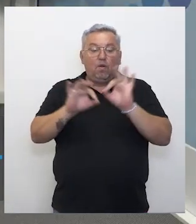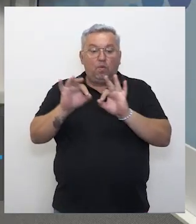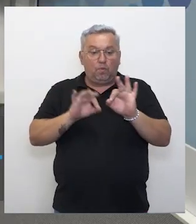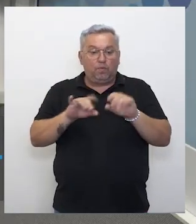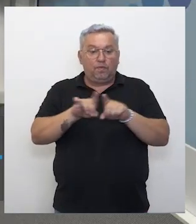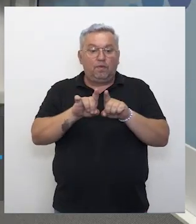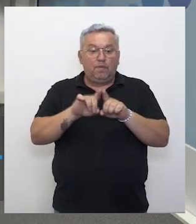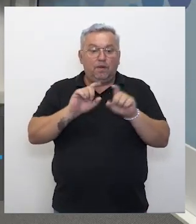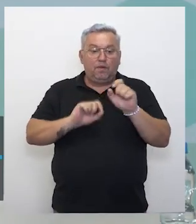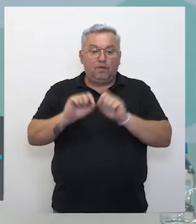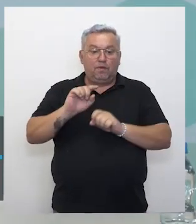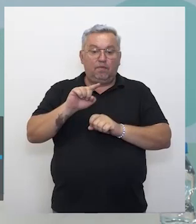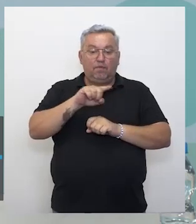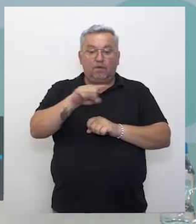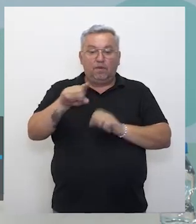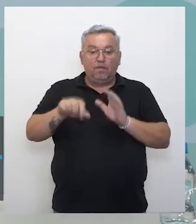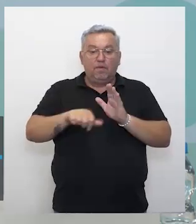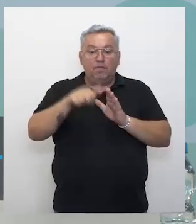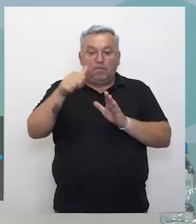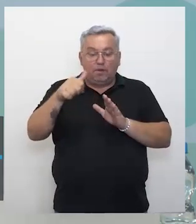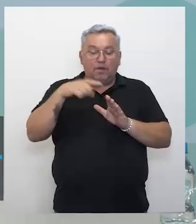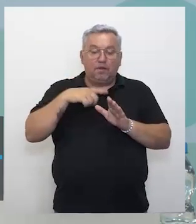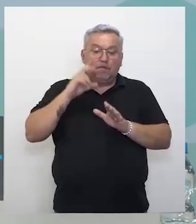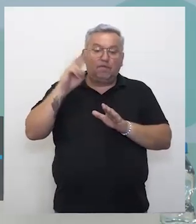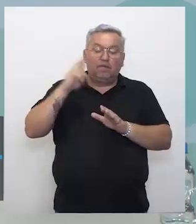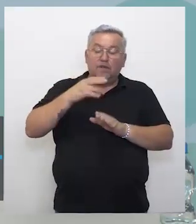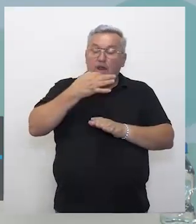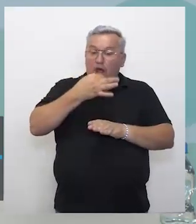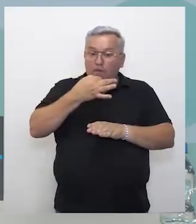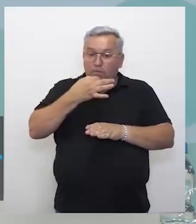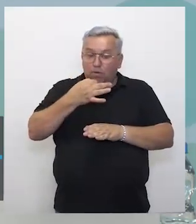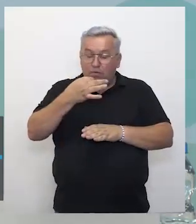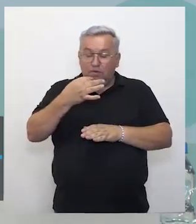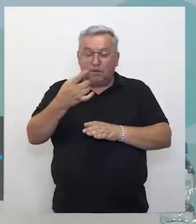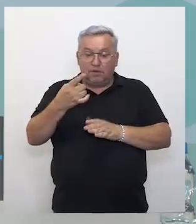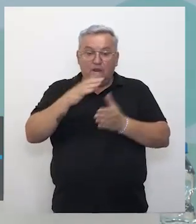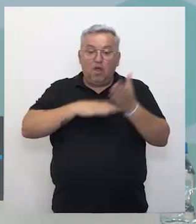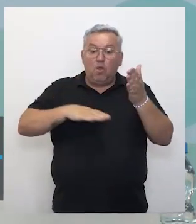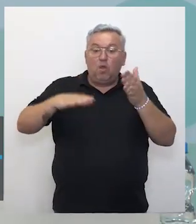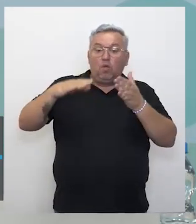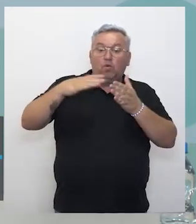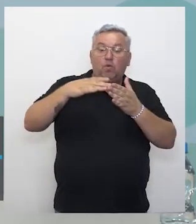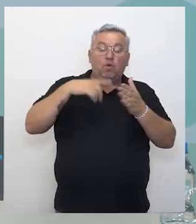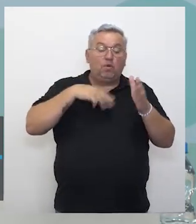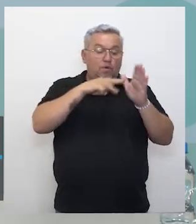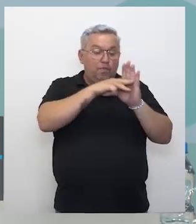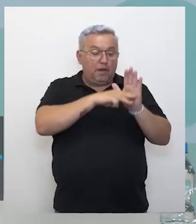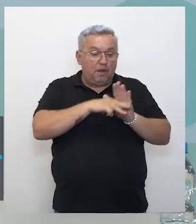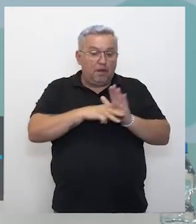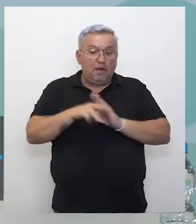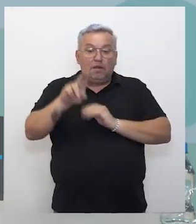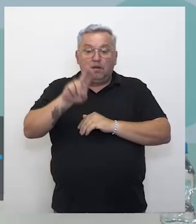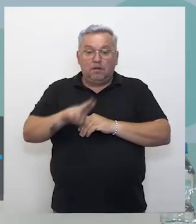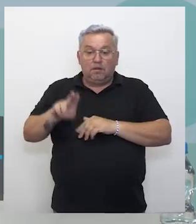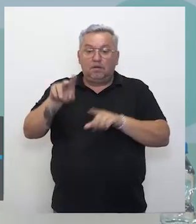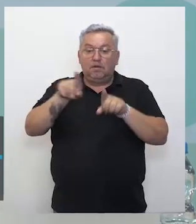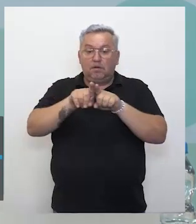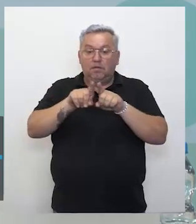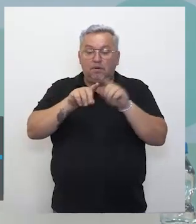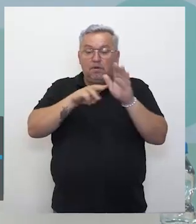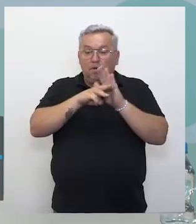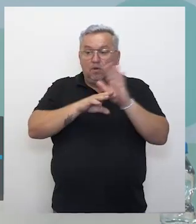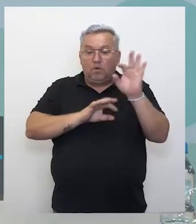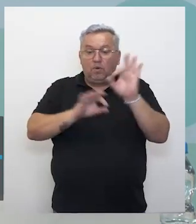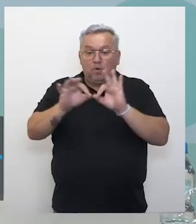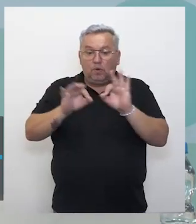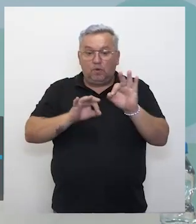então assim, você primeiro tem que ter ali a hipótese, você tem que ter ali todo o método que você vai utilizar, então ele é um método